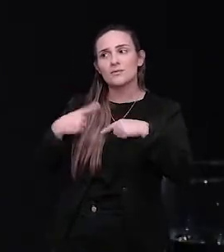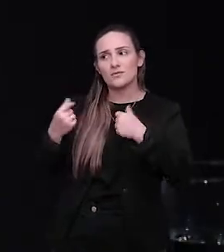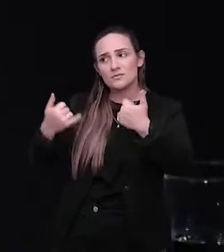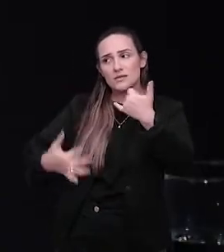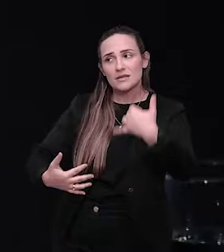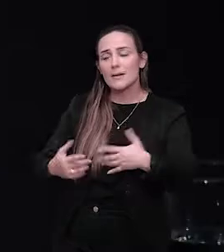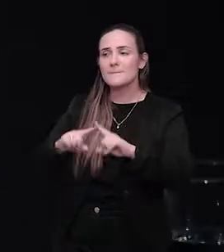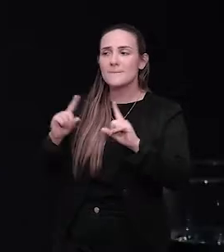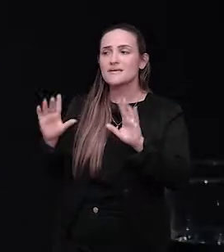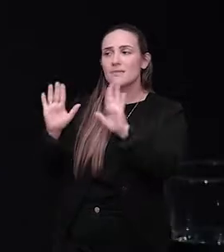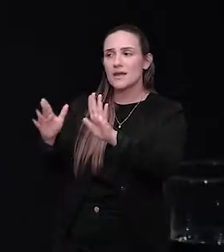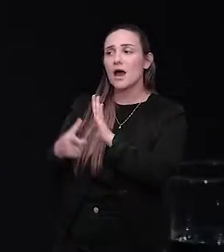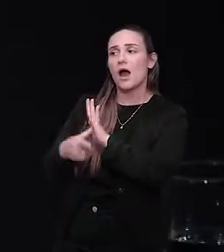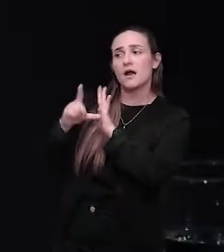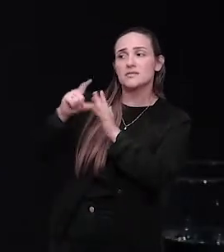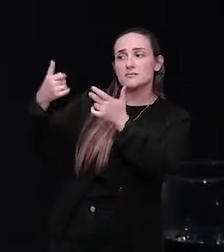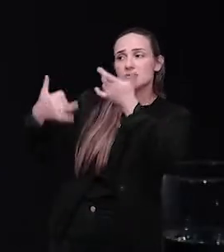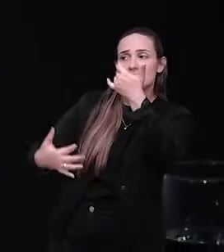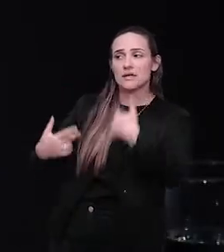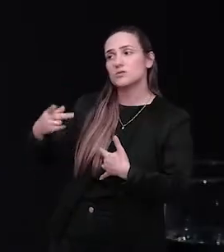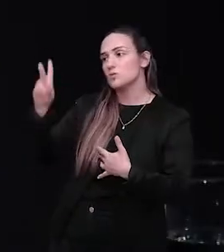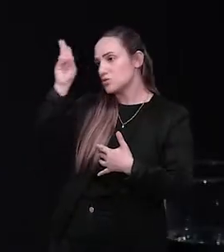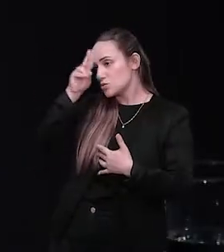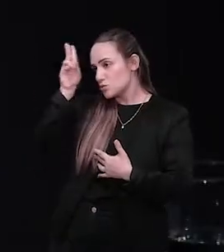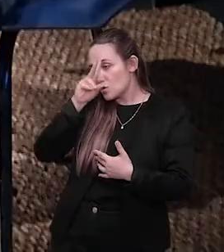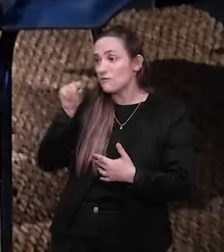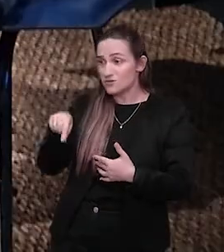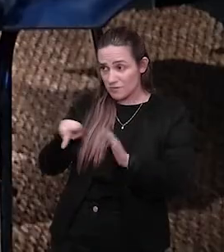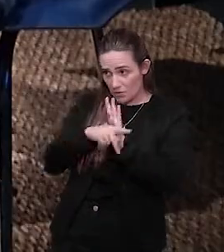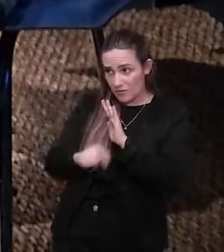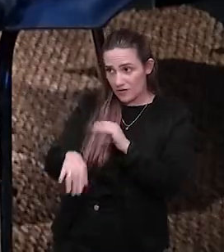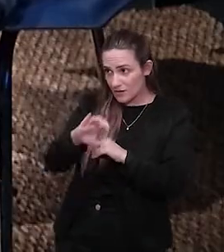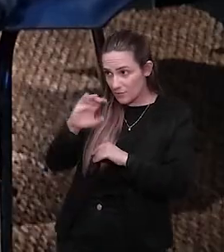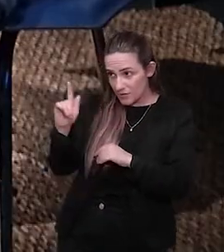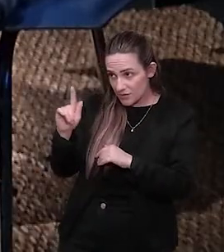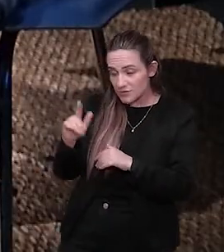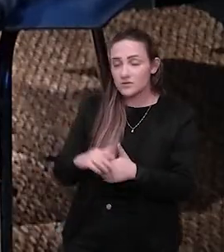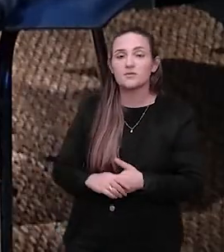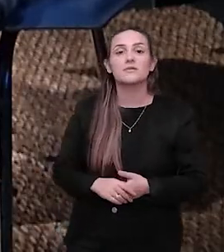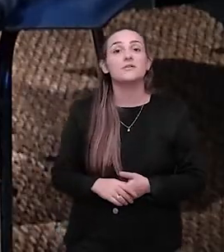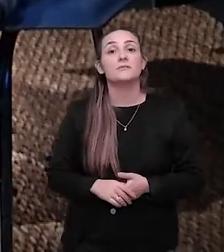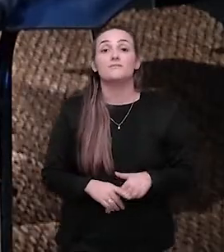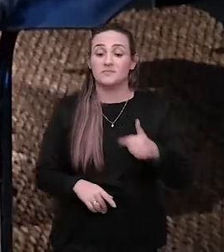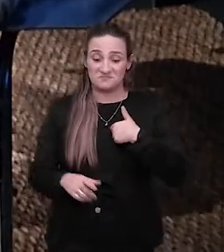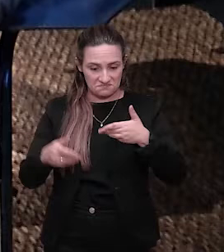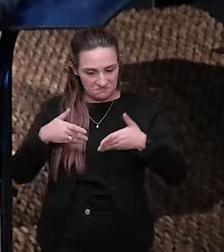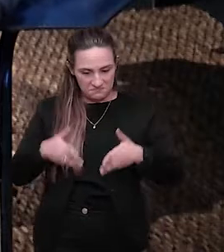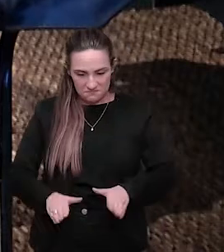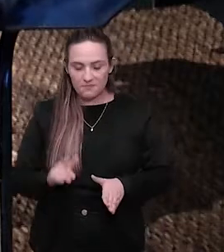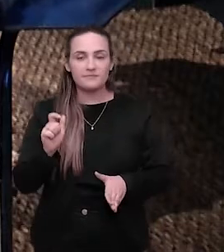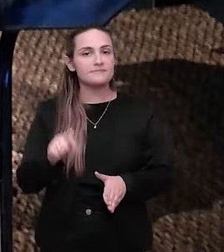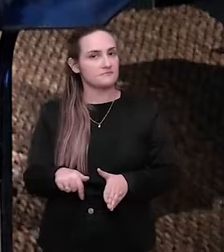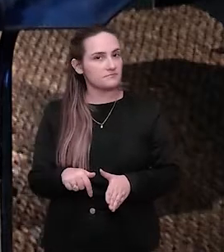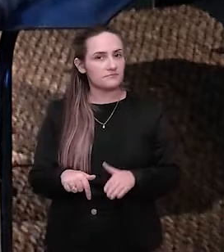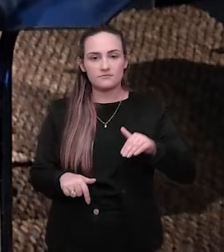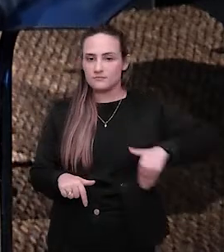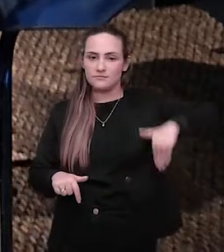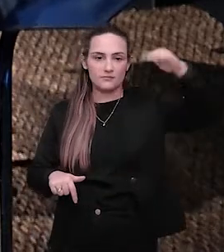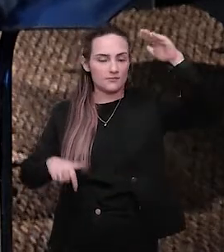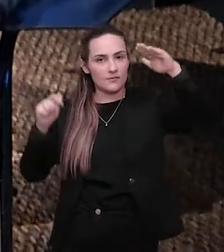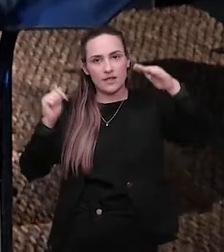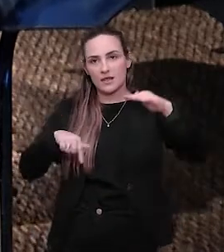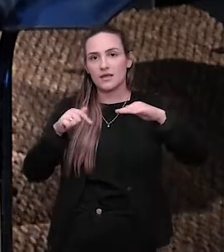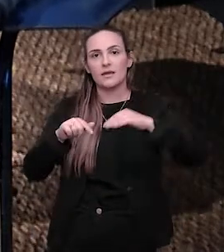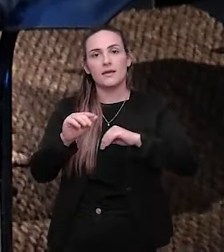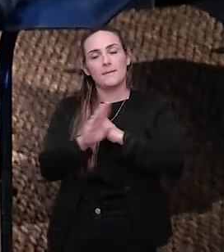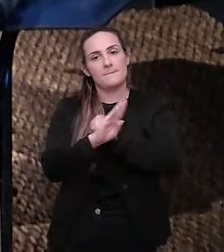houve uma mudança, mas assunto para o final, para outro bloco. Quero conhecer um pouco mais da tua história. Tá. Você é campograndense, qual bairro? De